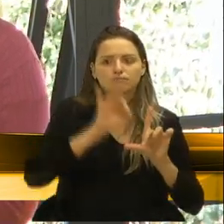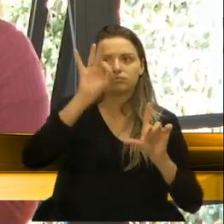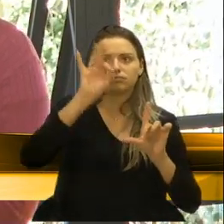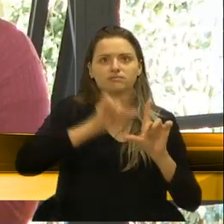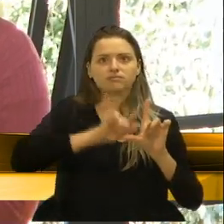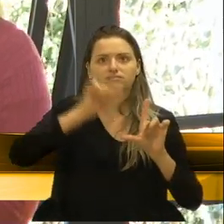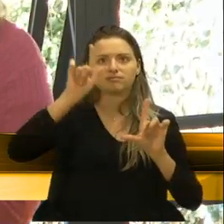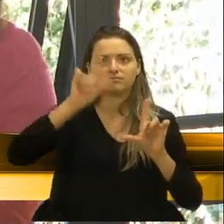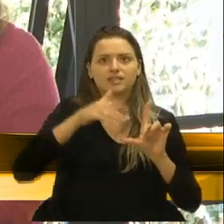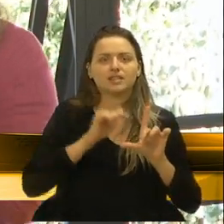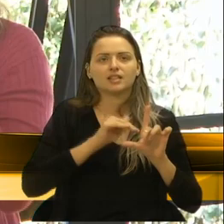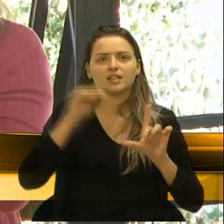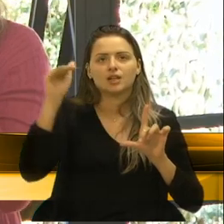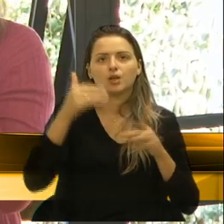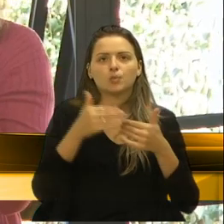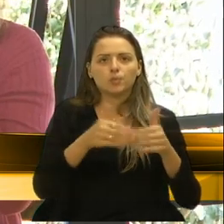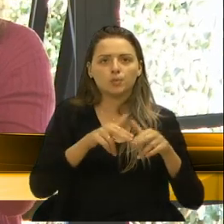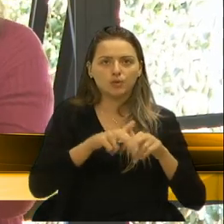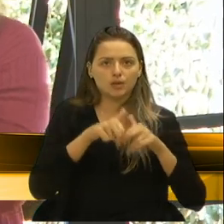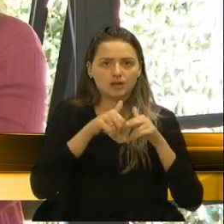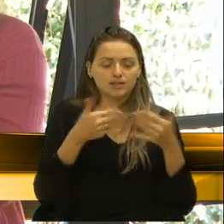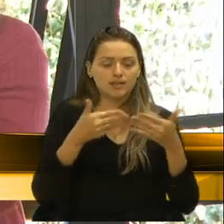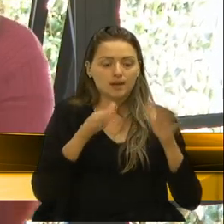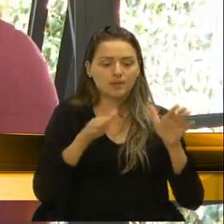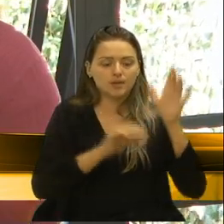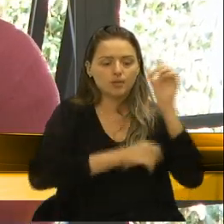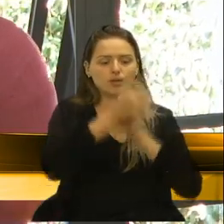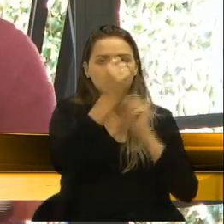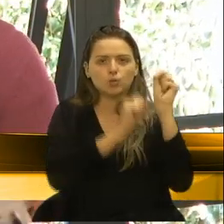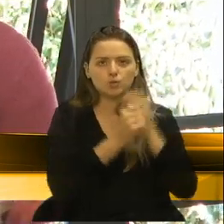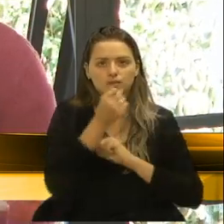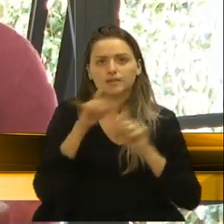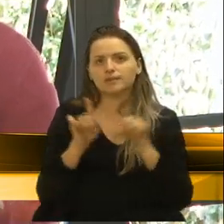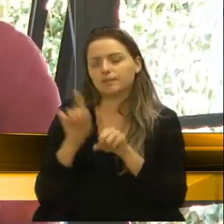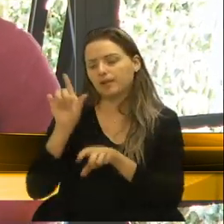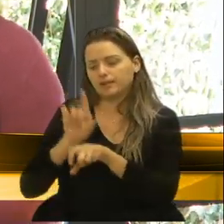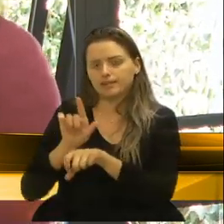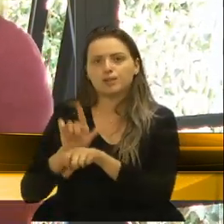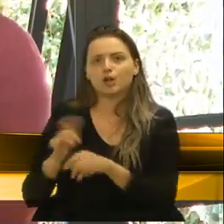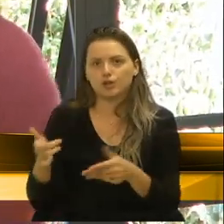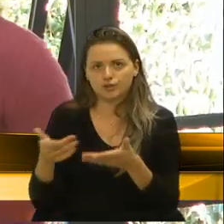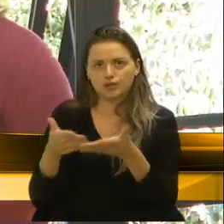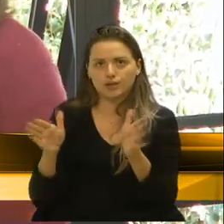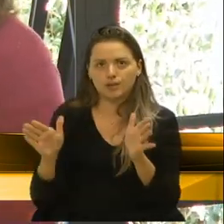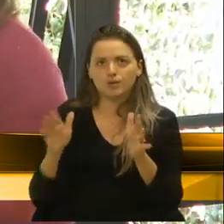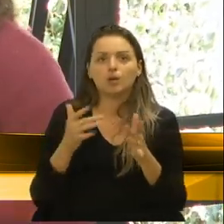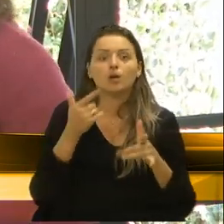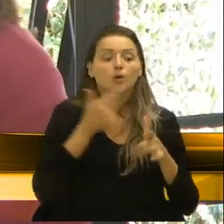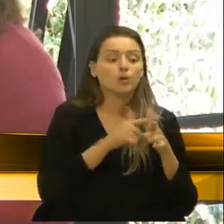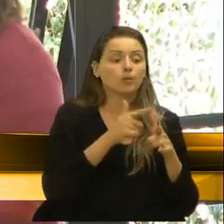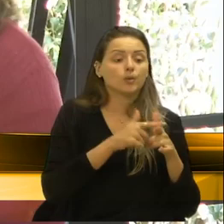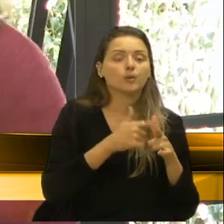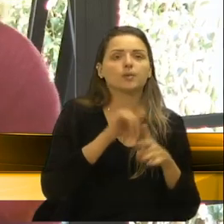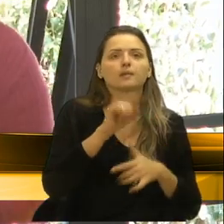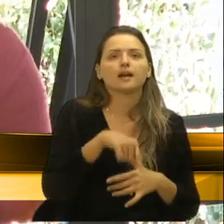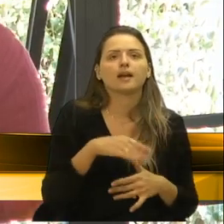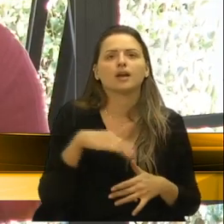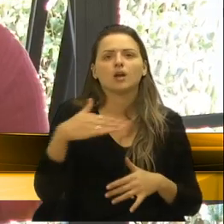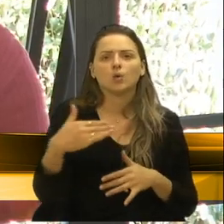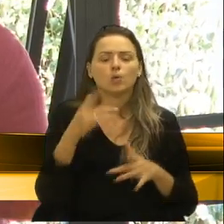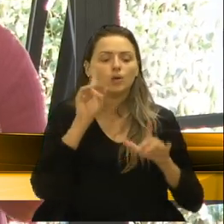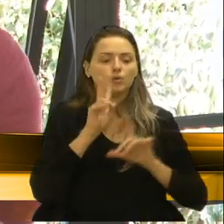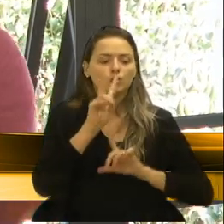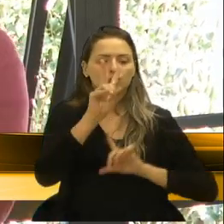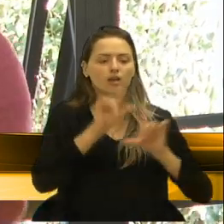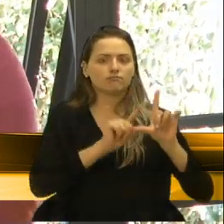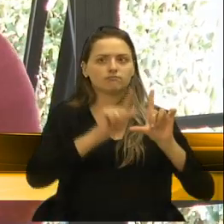em função da abertura das indústrias e depois do comércio. Só que o problema é o seguinte, quando a gente identifica esses picos ou